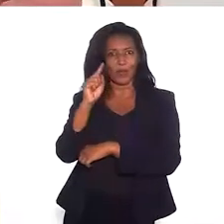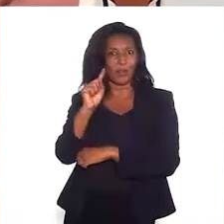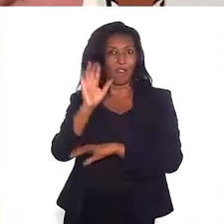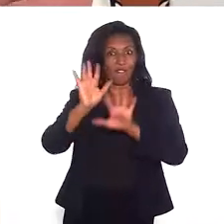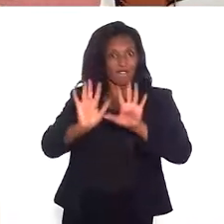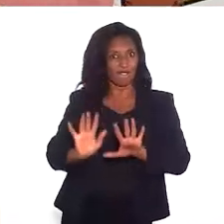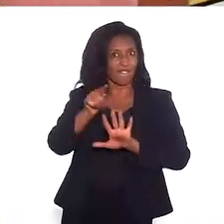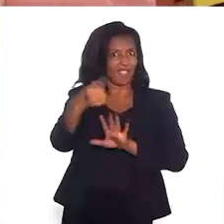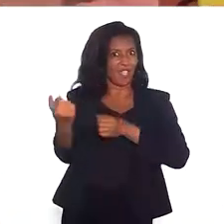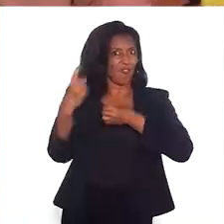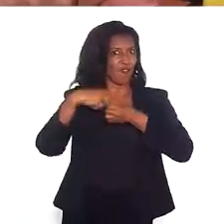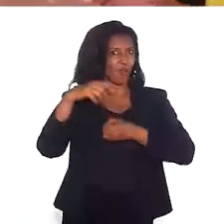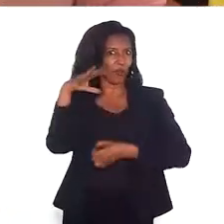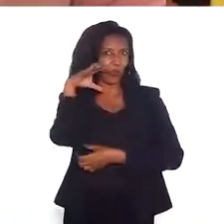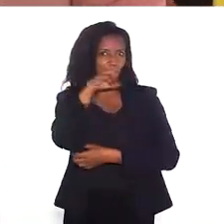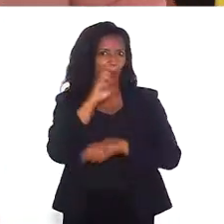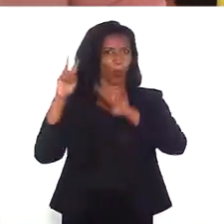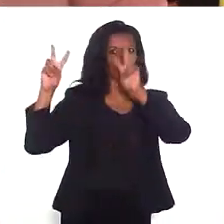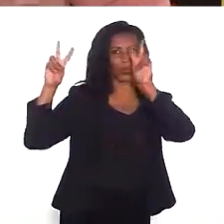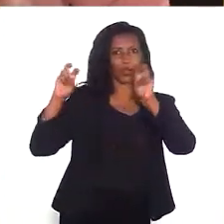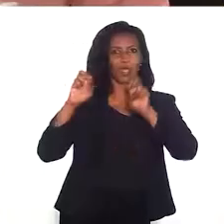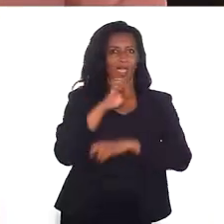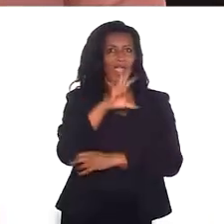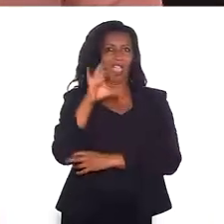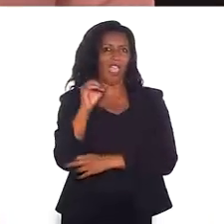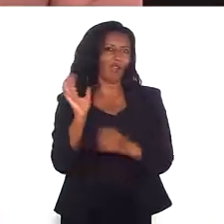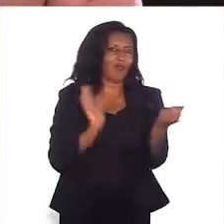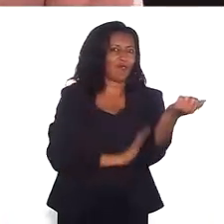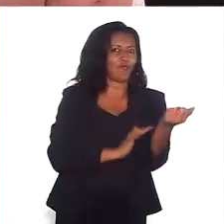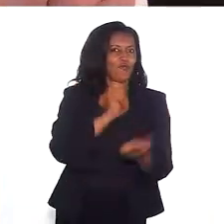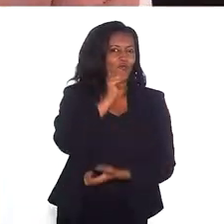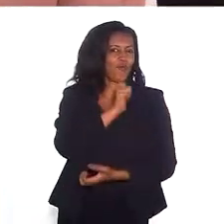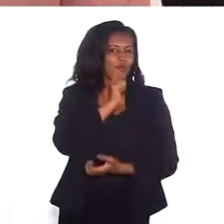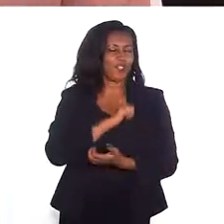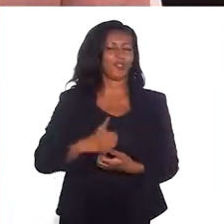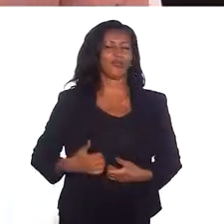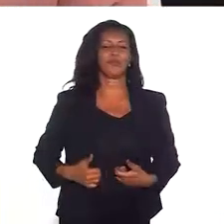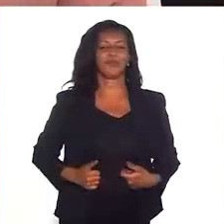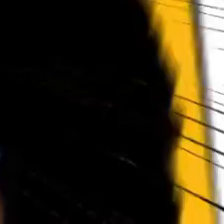intervalo rapidinho, por isso não sai daí. Eu volto já já com o tema